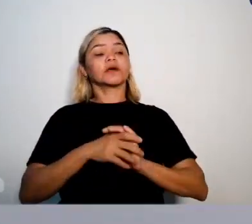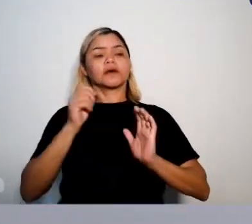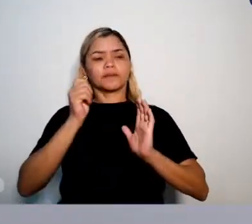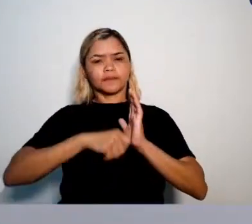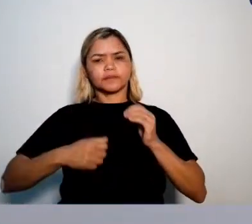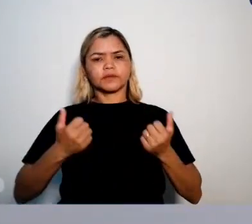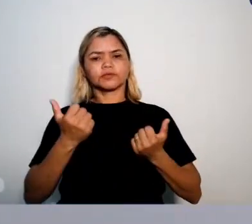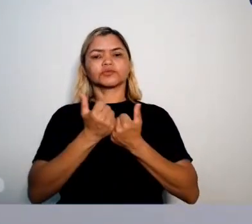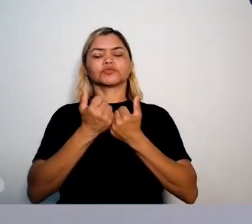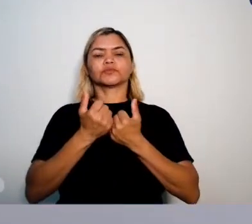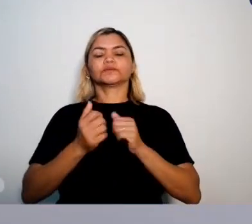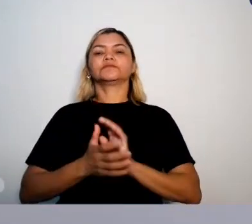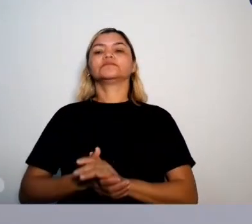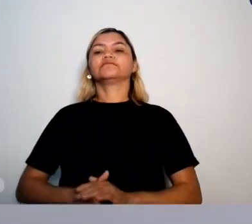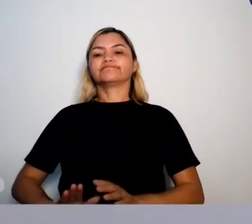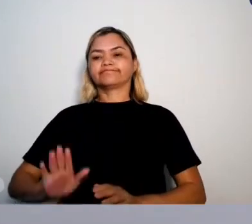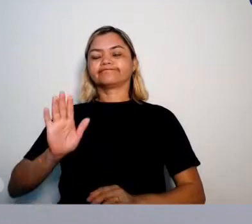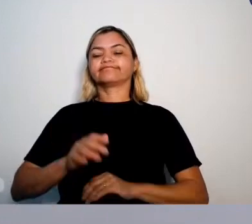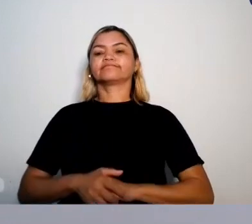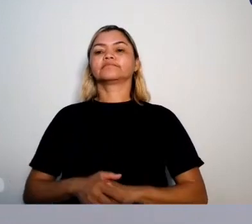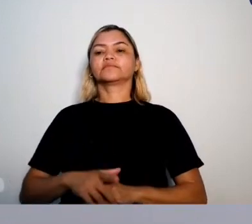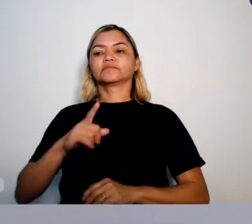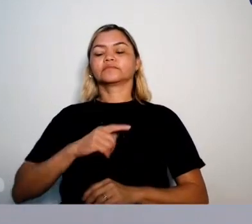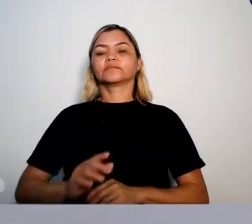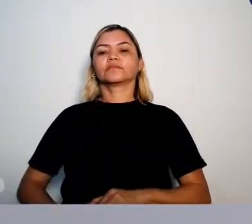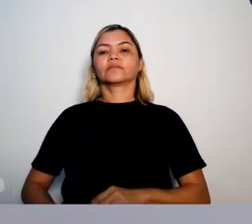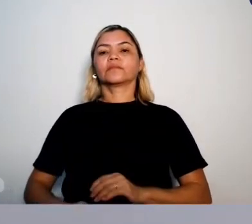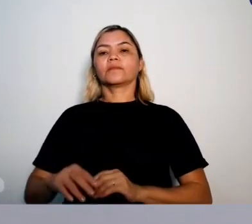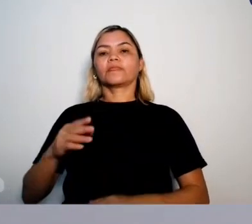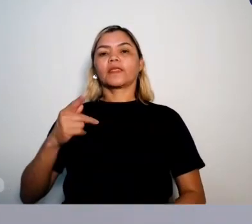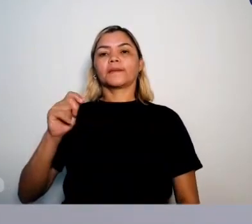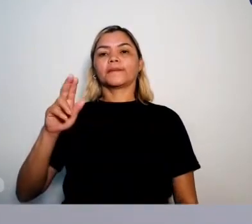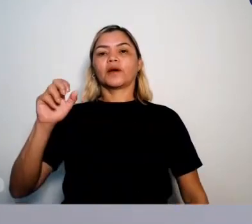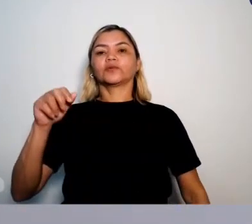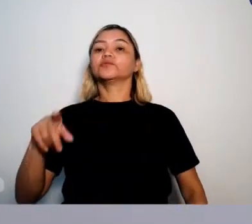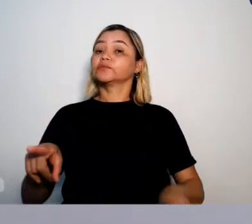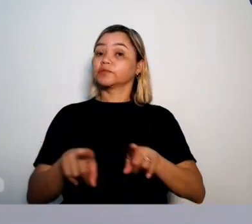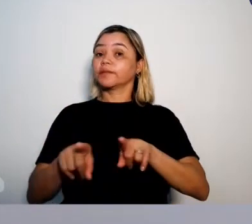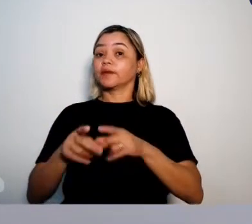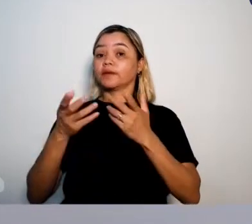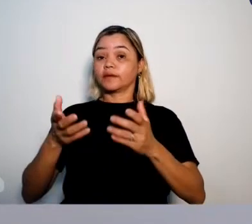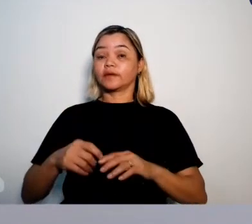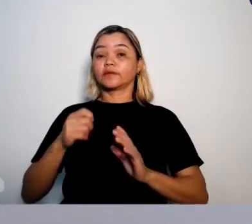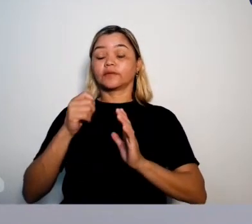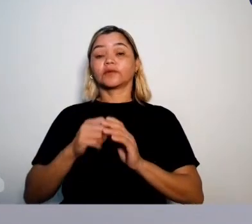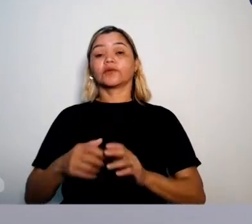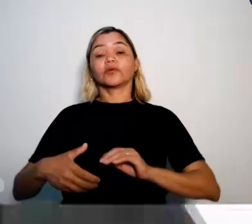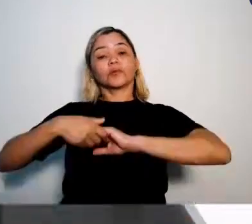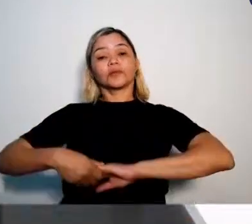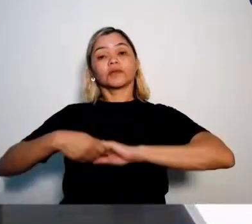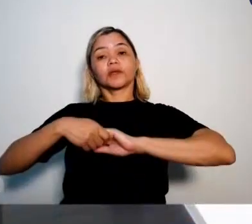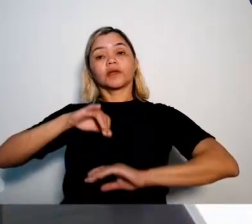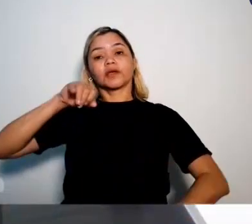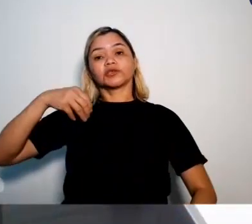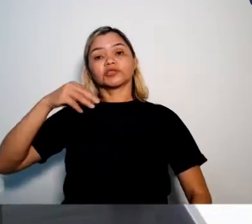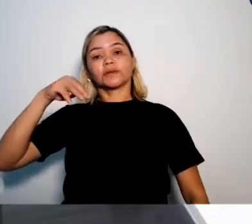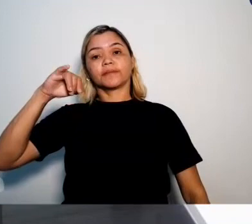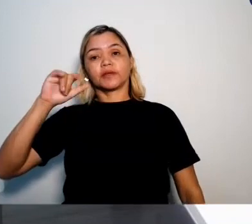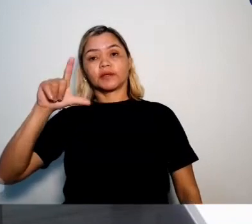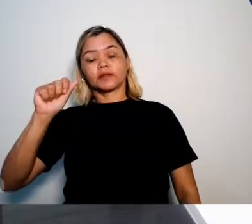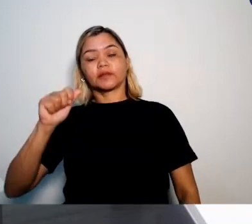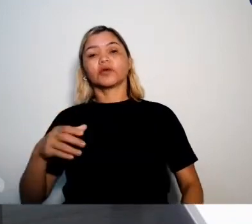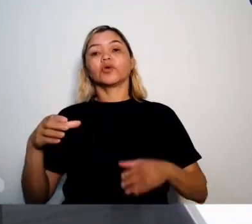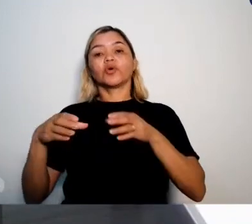de ordem, presidente. Tem a palavra, pela ordem, o vereador Paulo Renato. Também quero cumprimentar a vereadora Jamila, cumprimentar o grupo Reage,